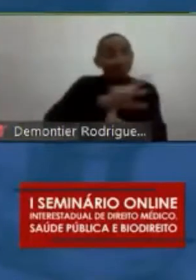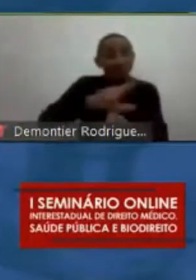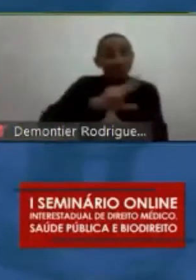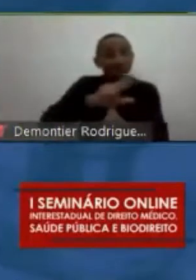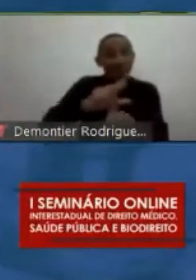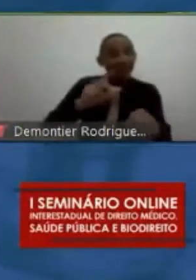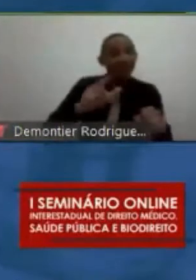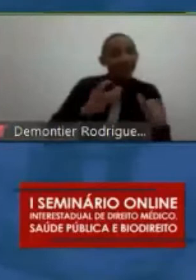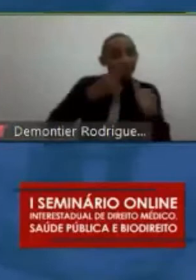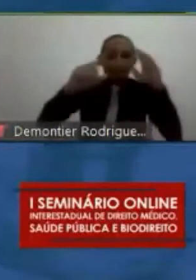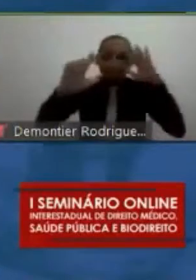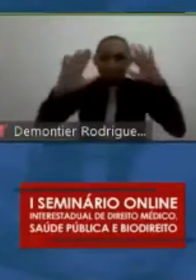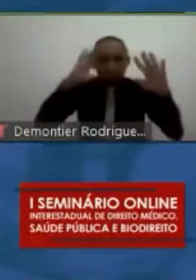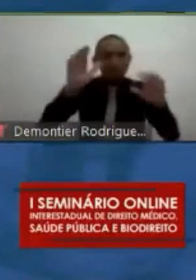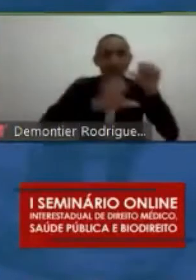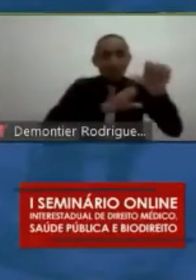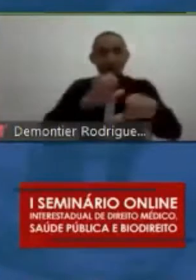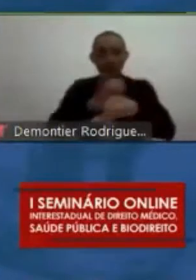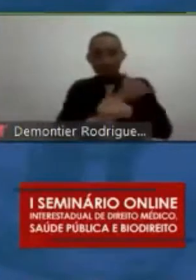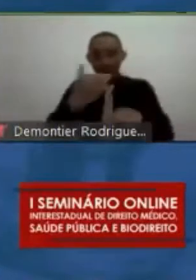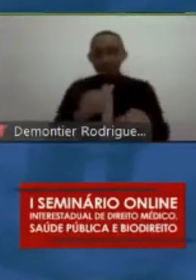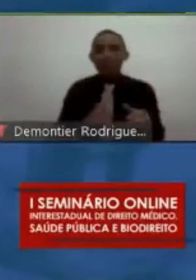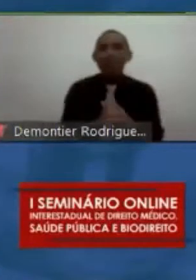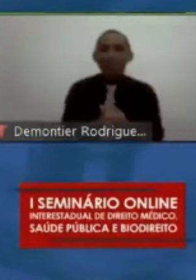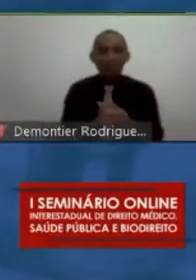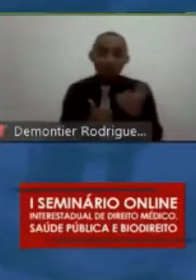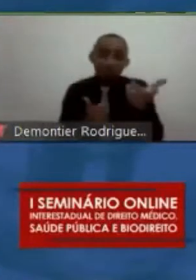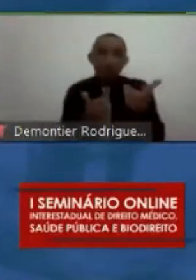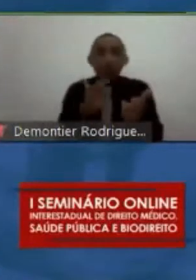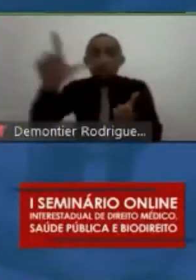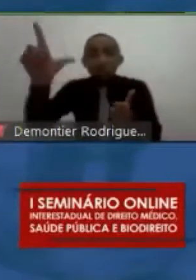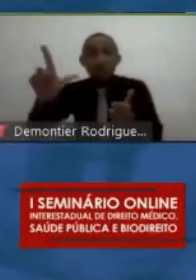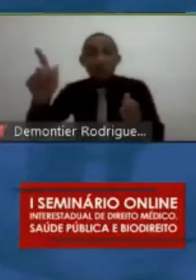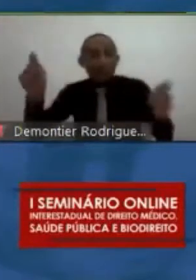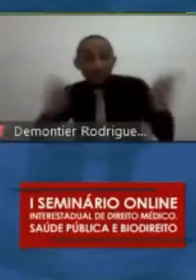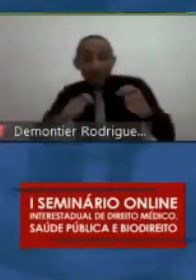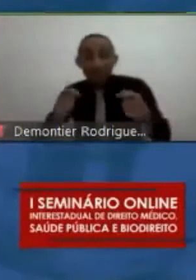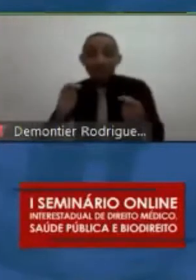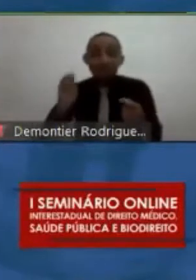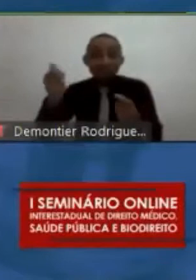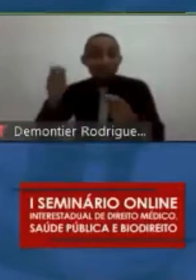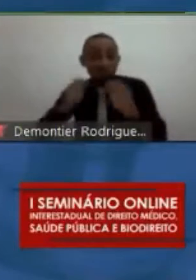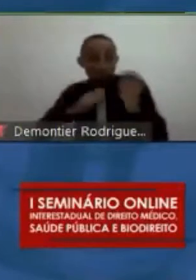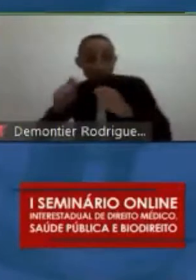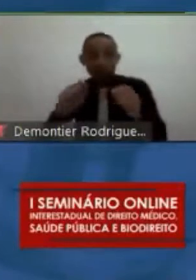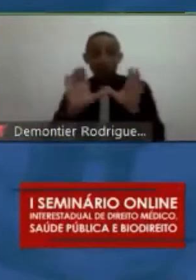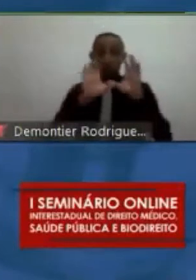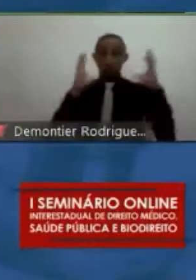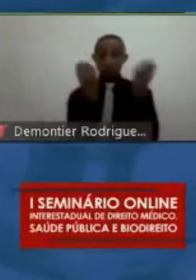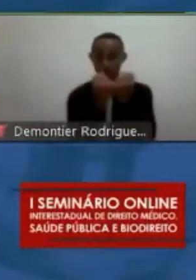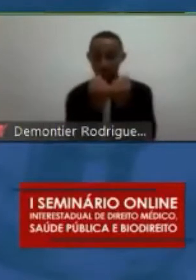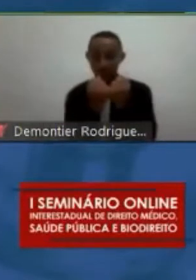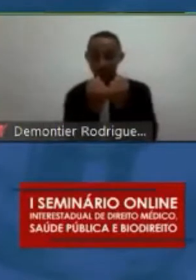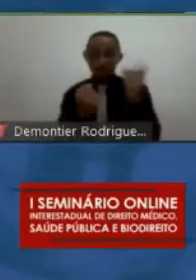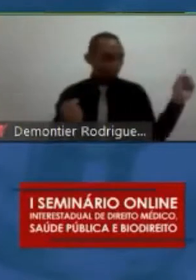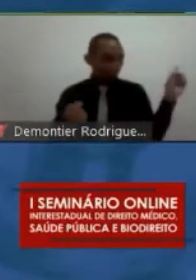a gente possa fazer intervenções, adicionar recursos. Por isso que a OMS, como os meus colegas palestrantes